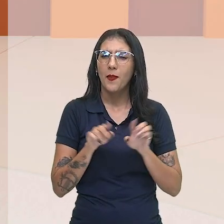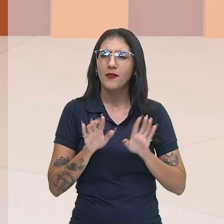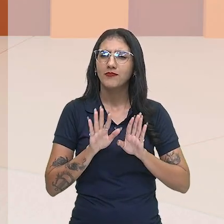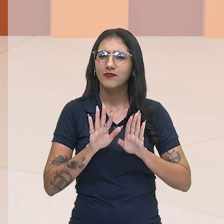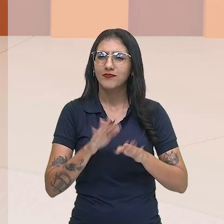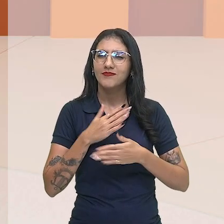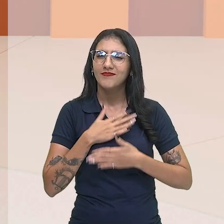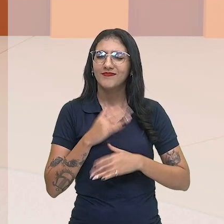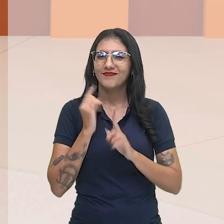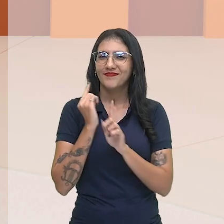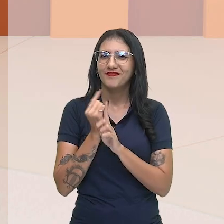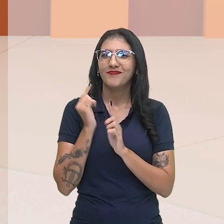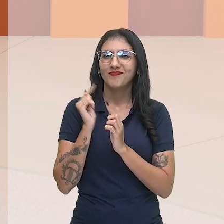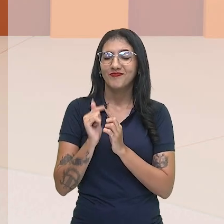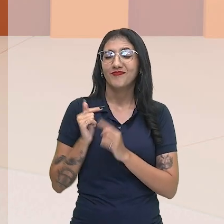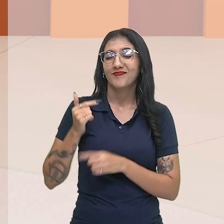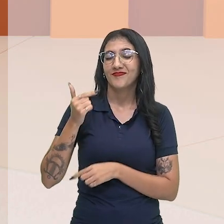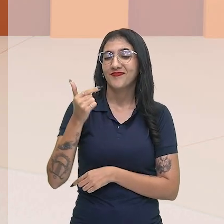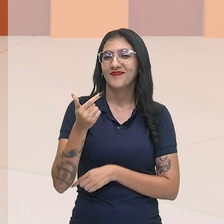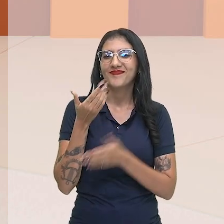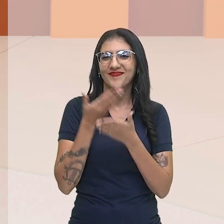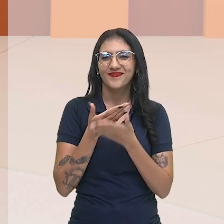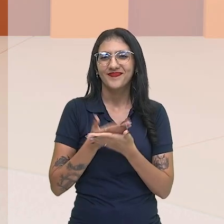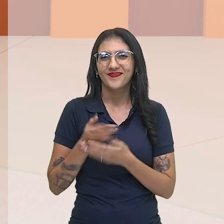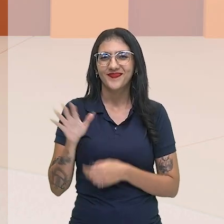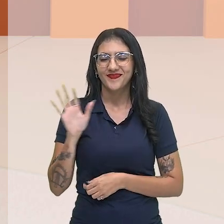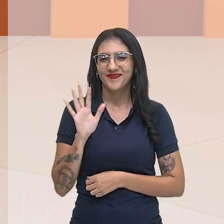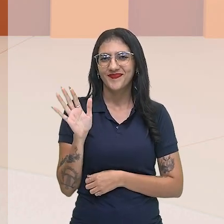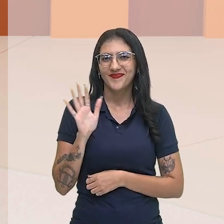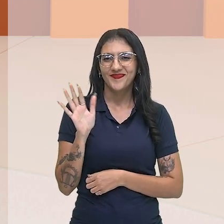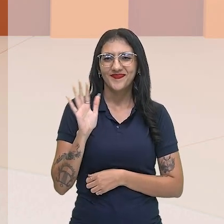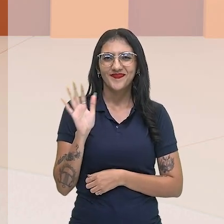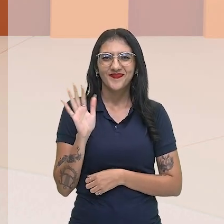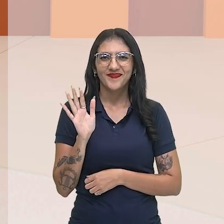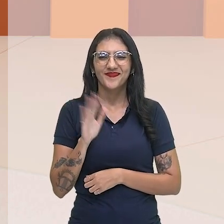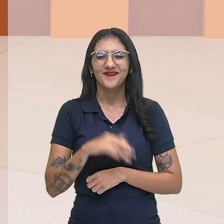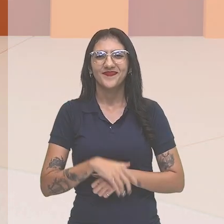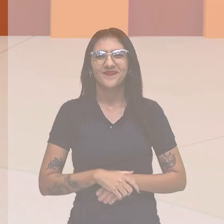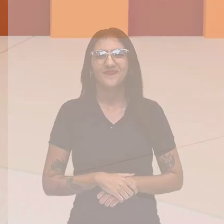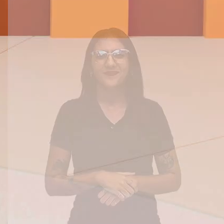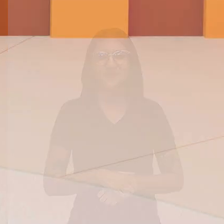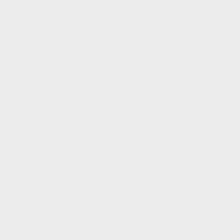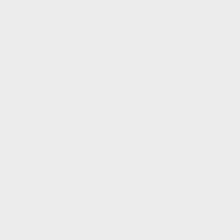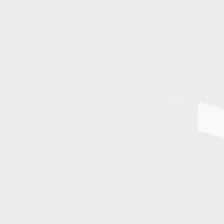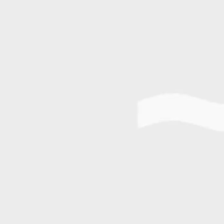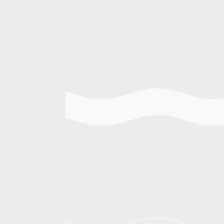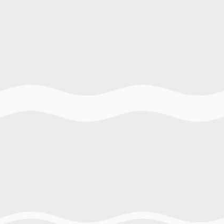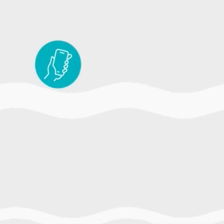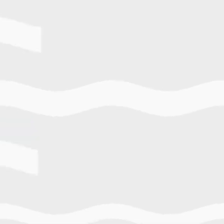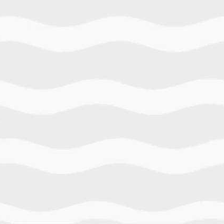preocupe, nos vemos em outras aulas. Até a próxima e tchau, tchau!